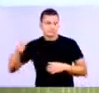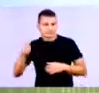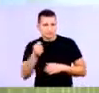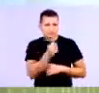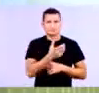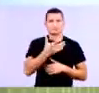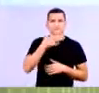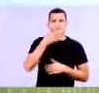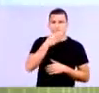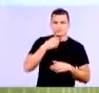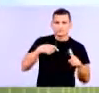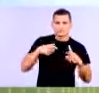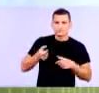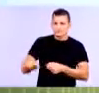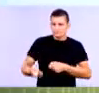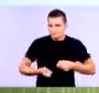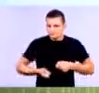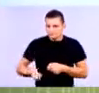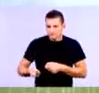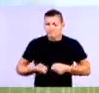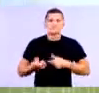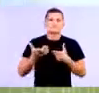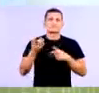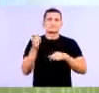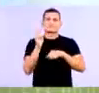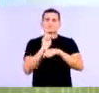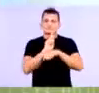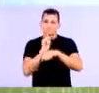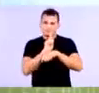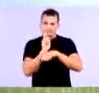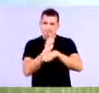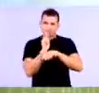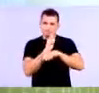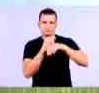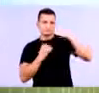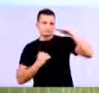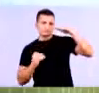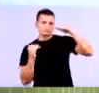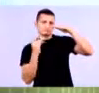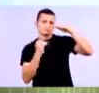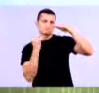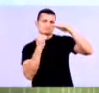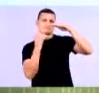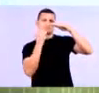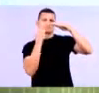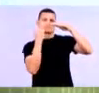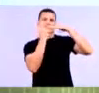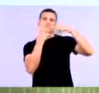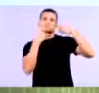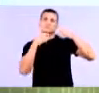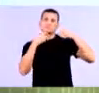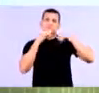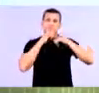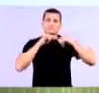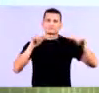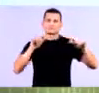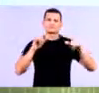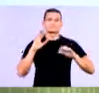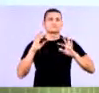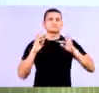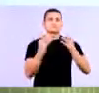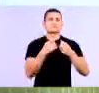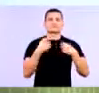faxineiro, até o gerente. Da mais alto nível hierárquico, ele deve ter